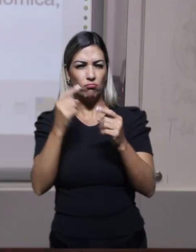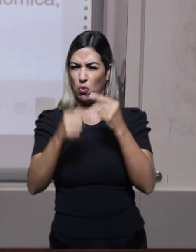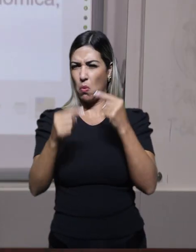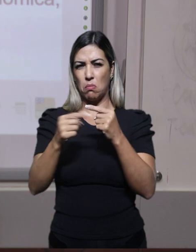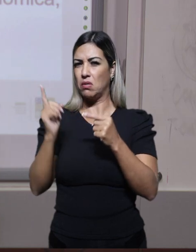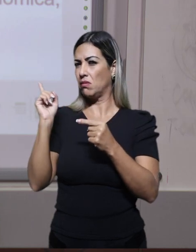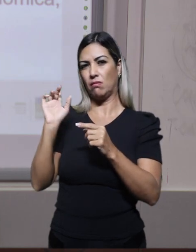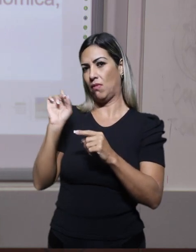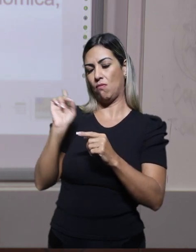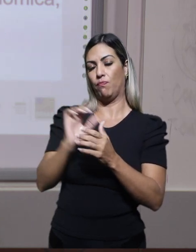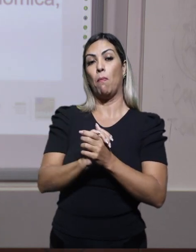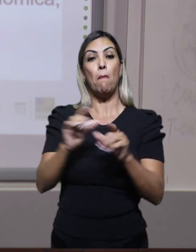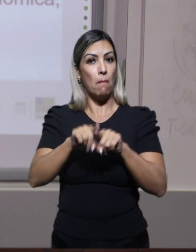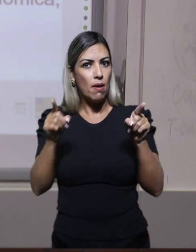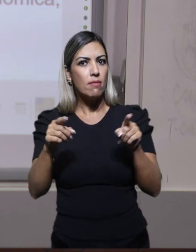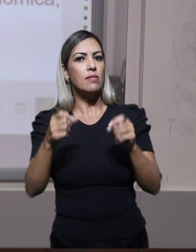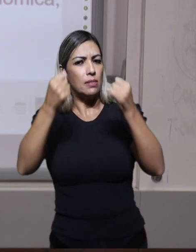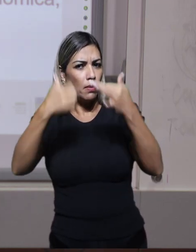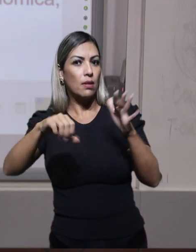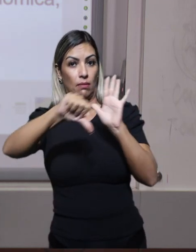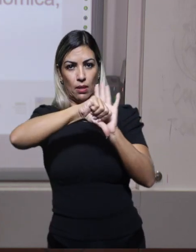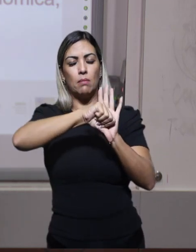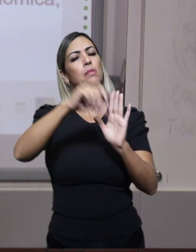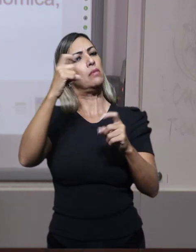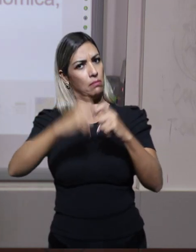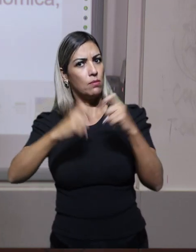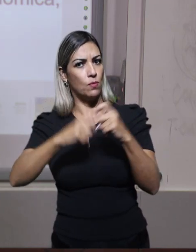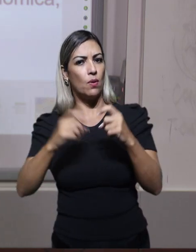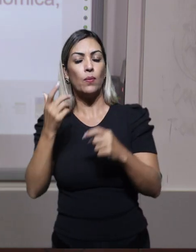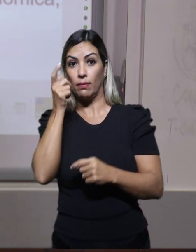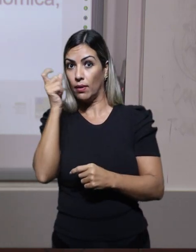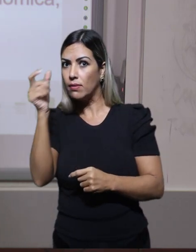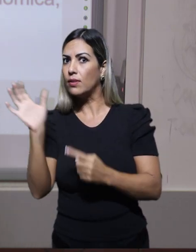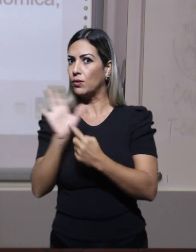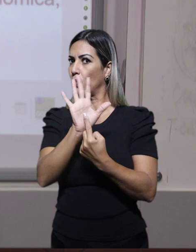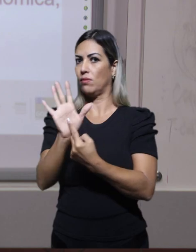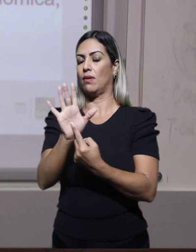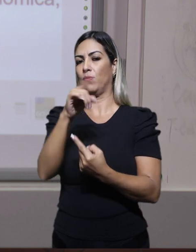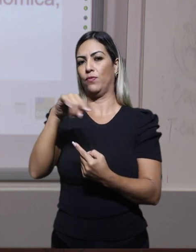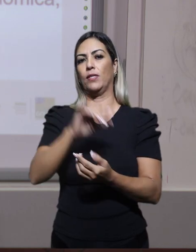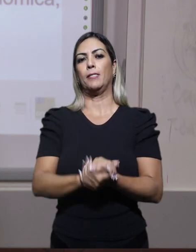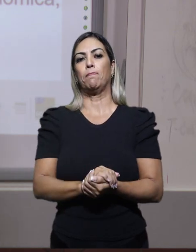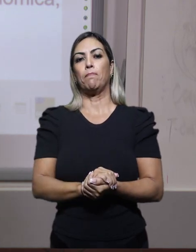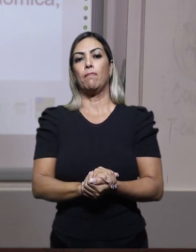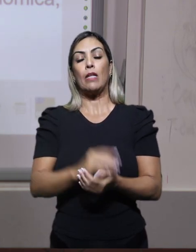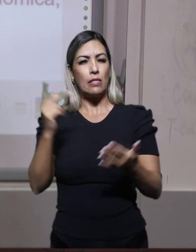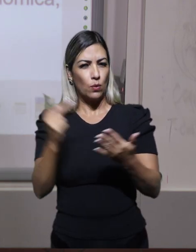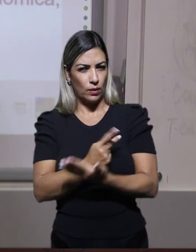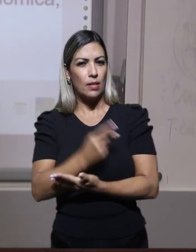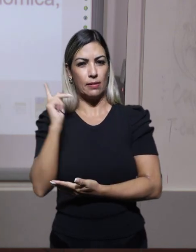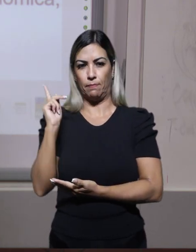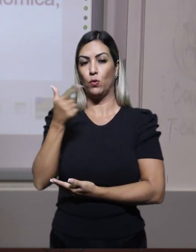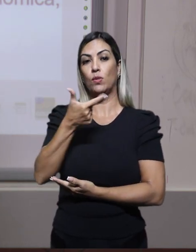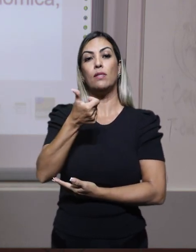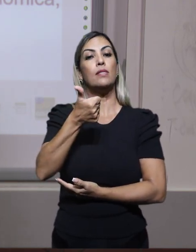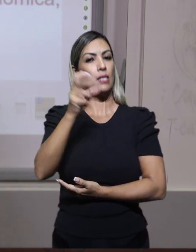como nós estamos falando de crimes sexuais, eu achei que seria interessante trazer esse apanhado para vocês. Esse caso do 215,